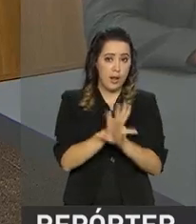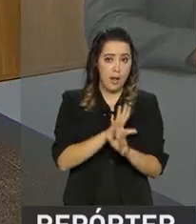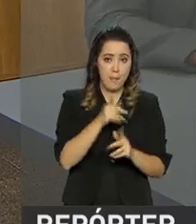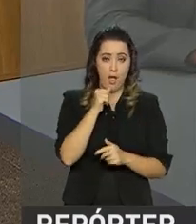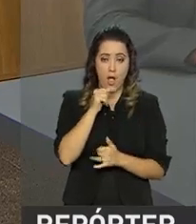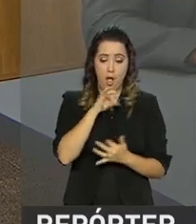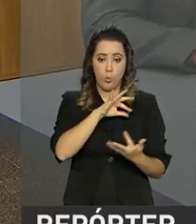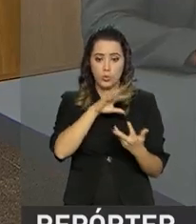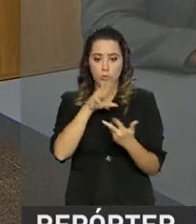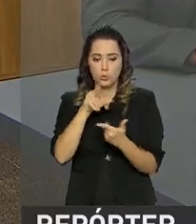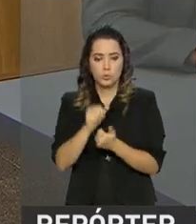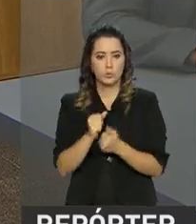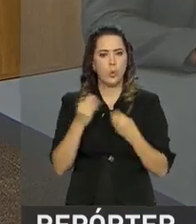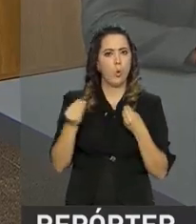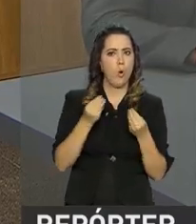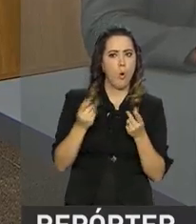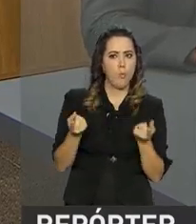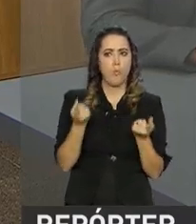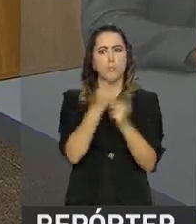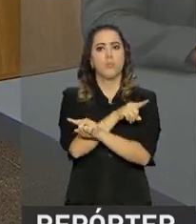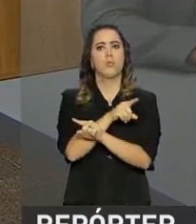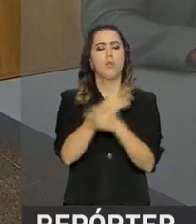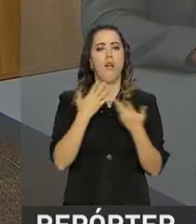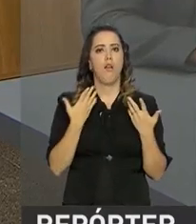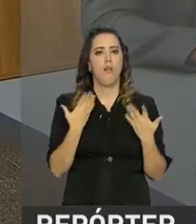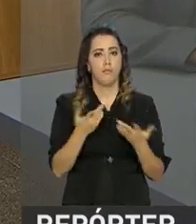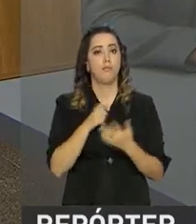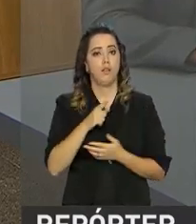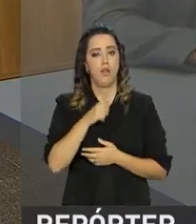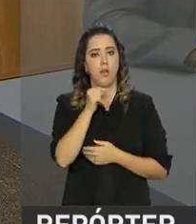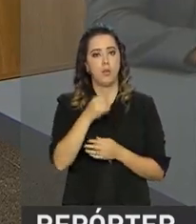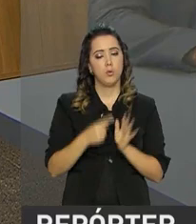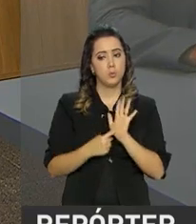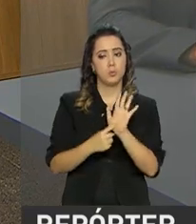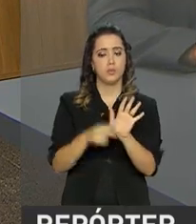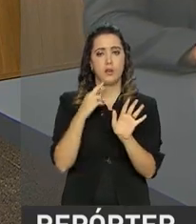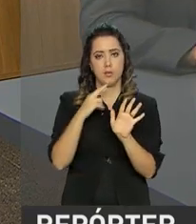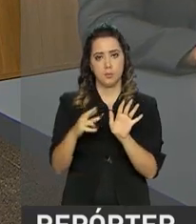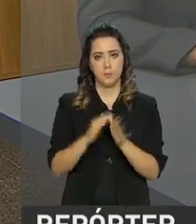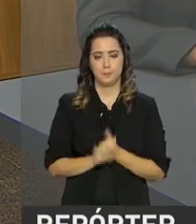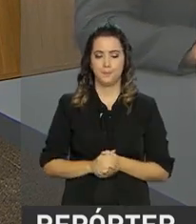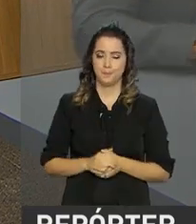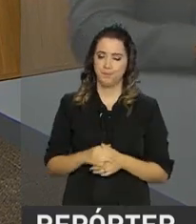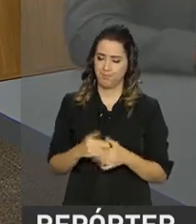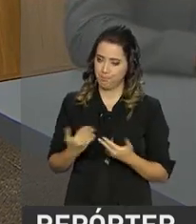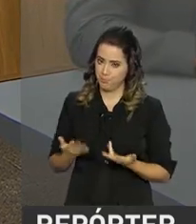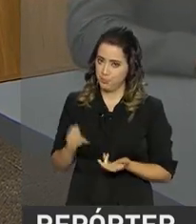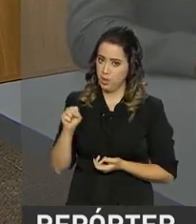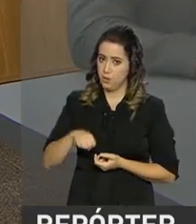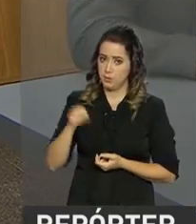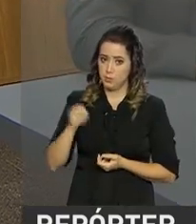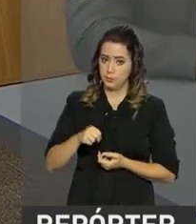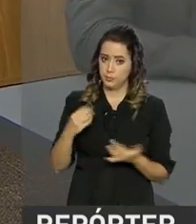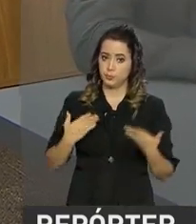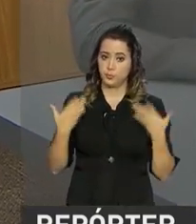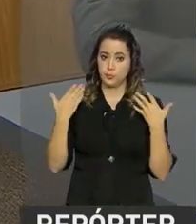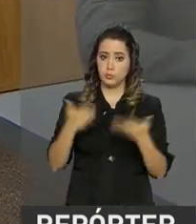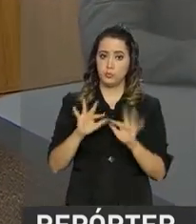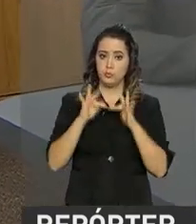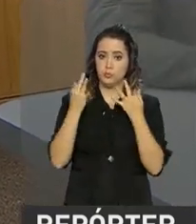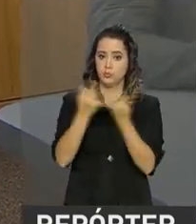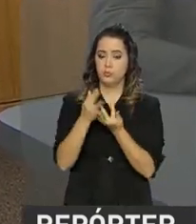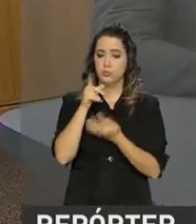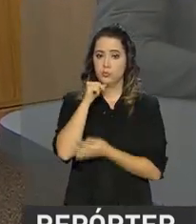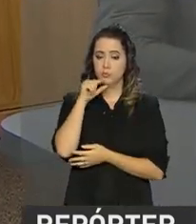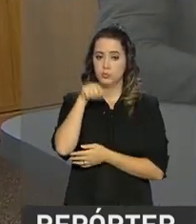ajudar a reverter esse problema a idéia do encontro é apresentar as soluções exatamente o fórum nessa perspectiva que ele traz